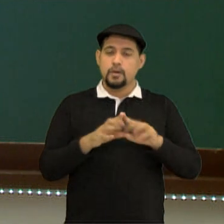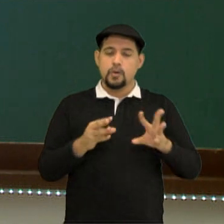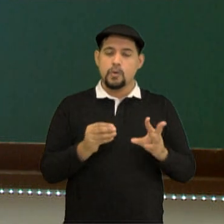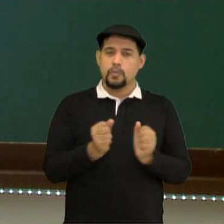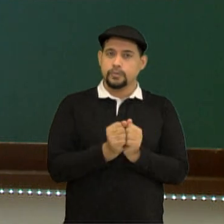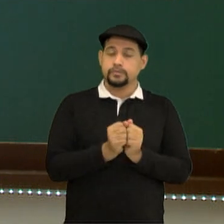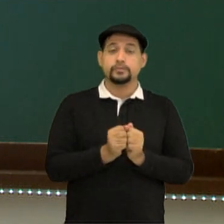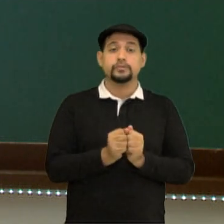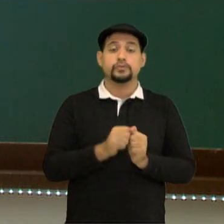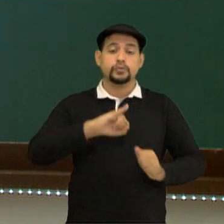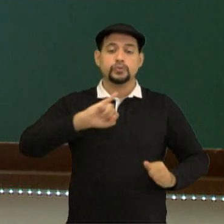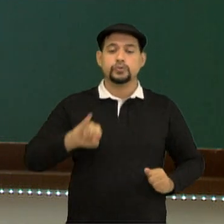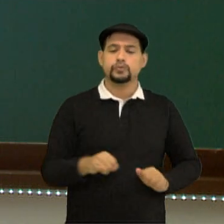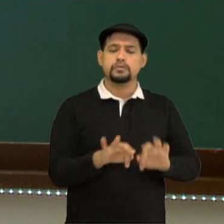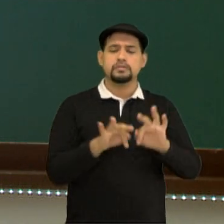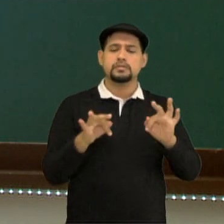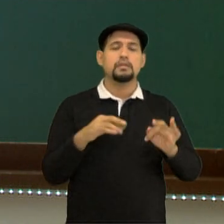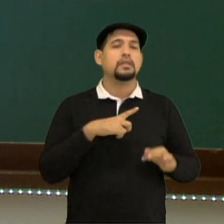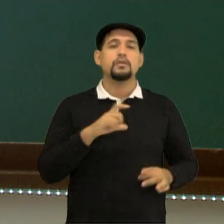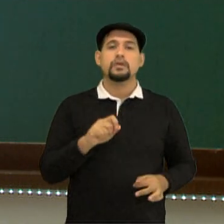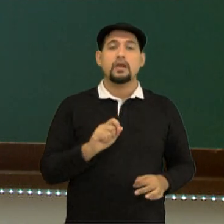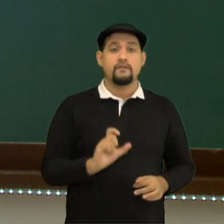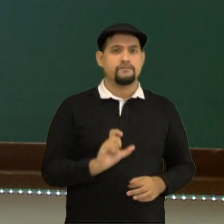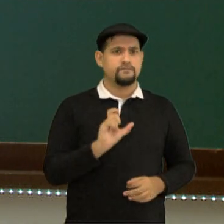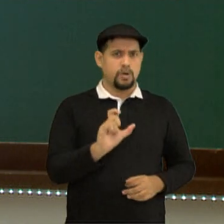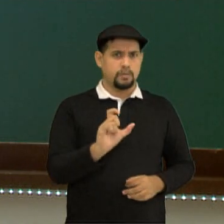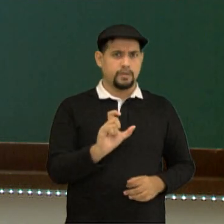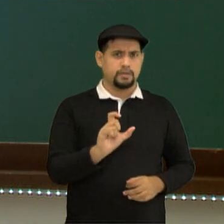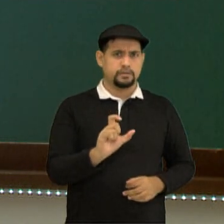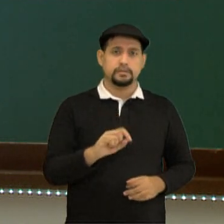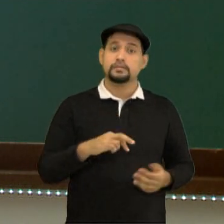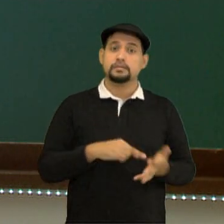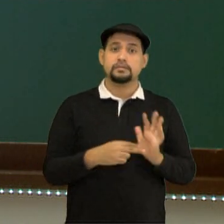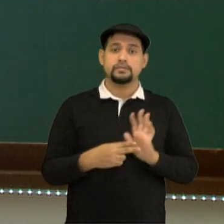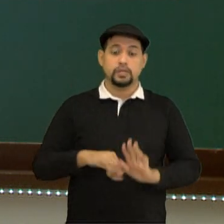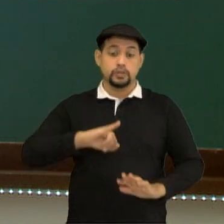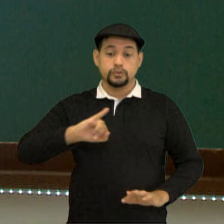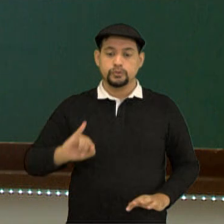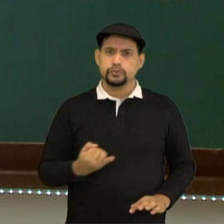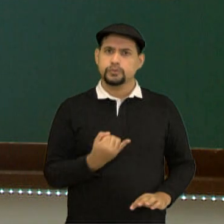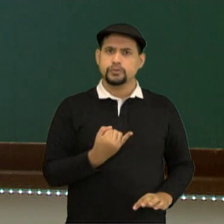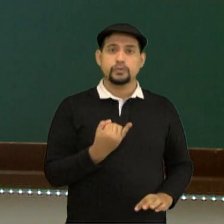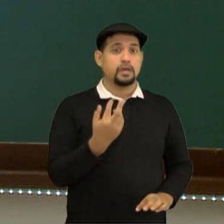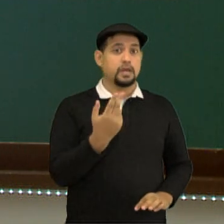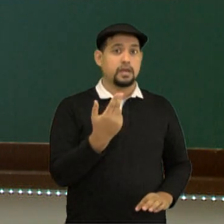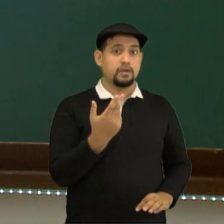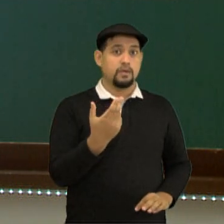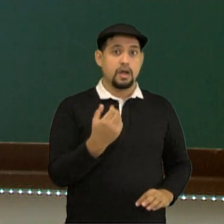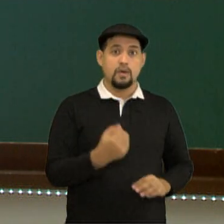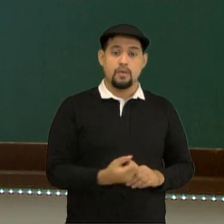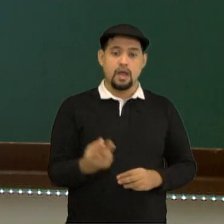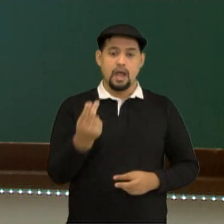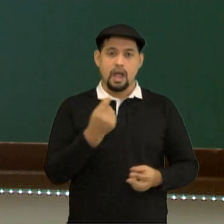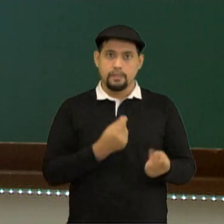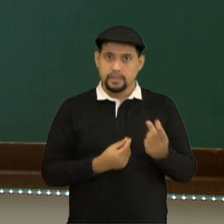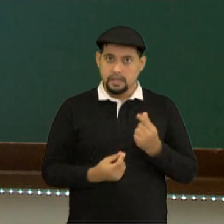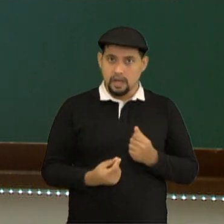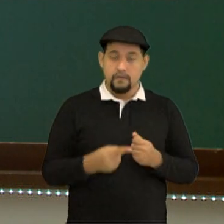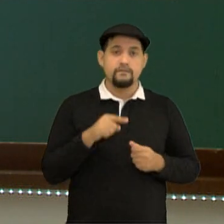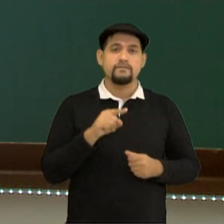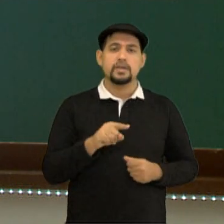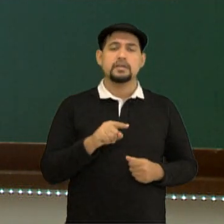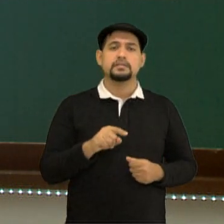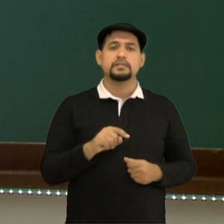No caso do juro simples, nós temos a formulazinha que é juro é igual a capital vezes